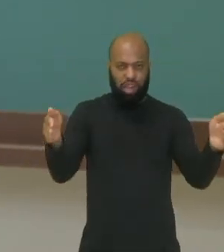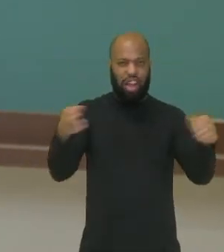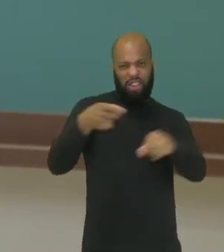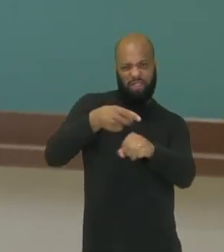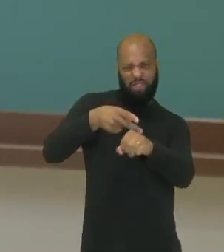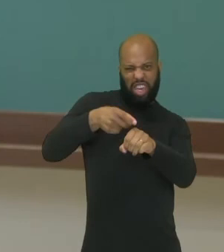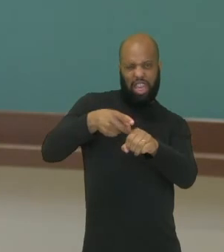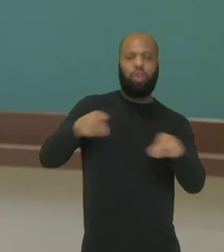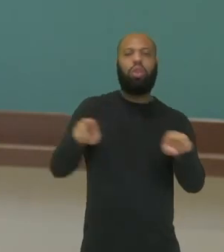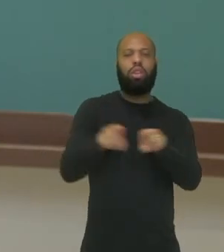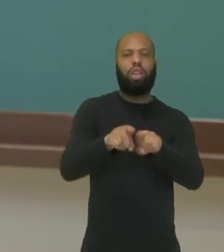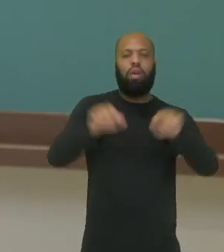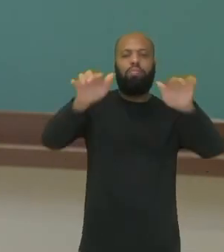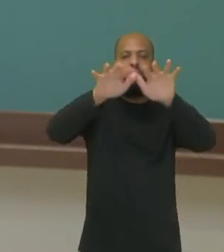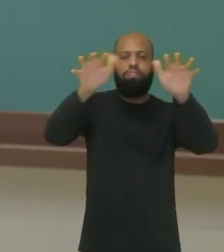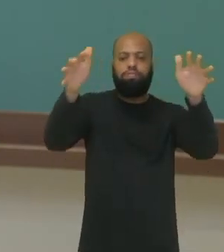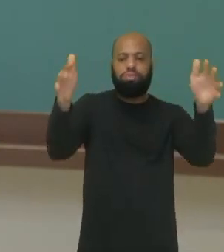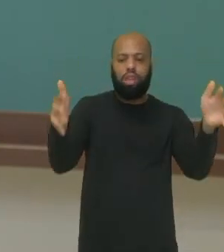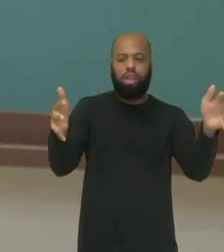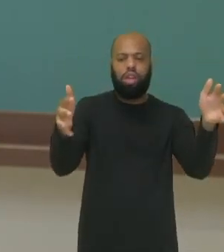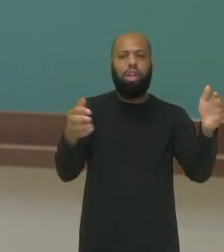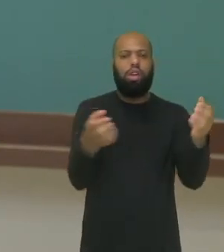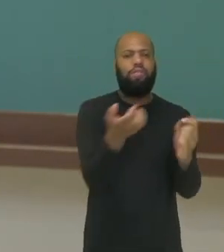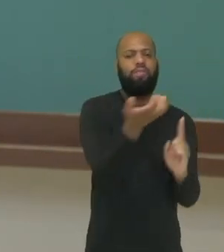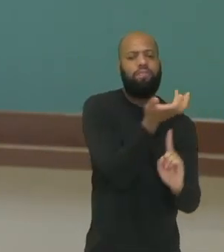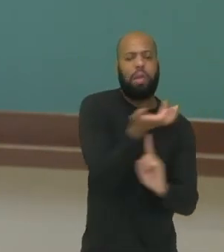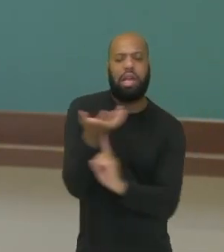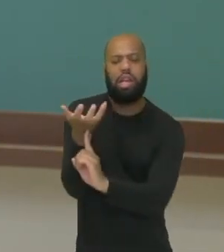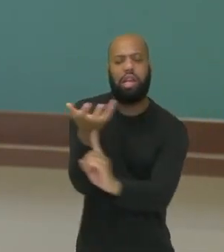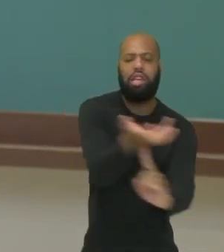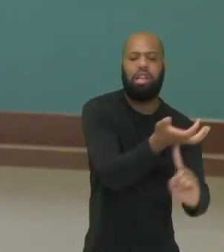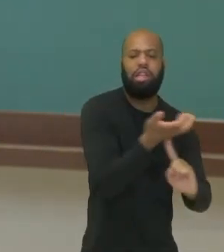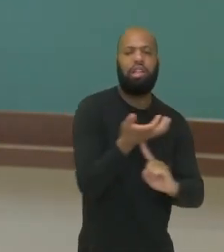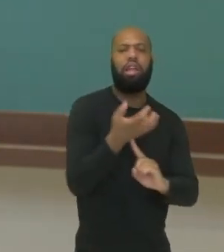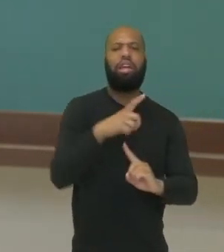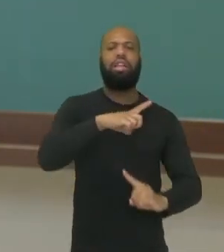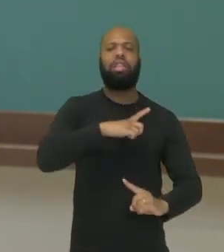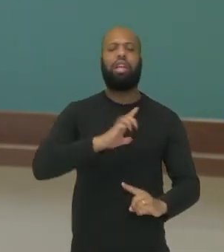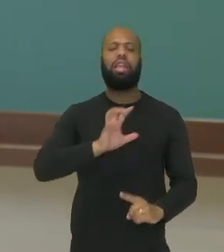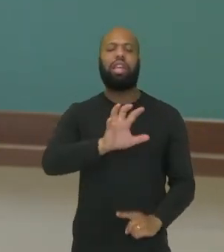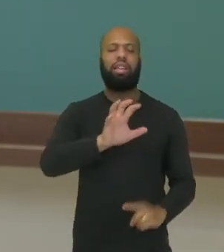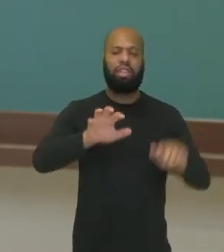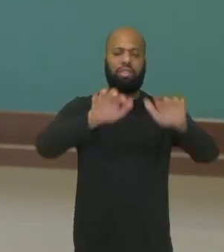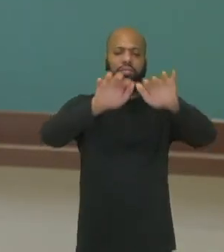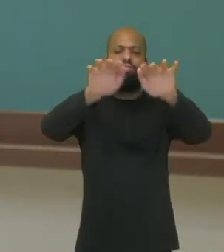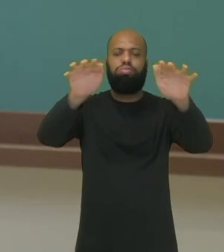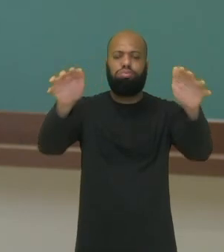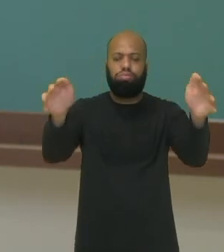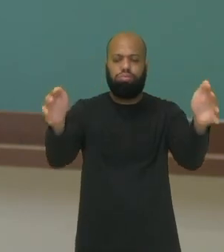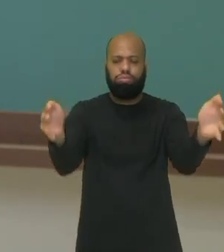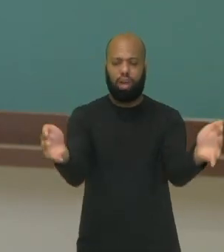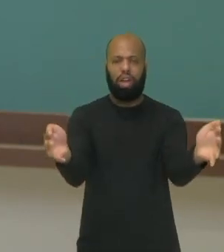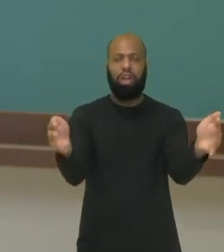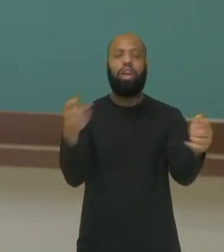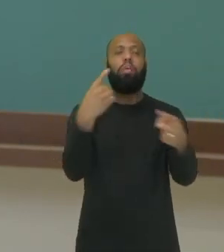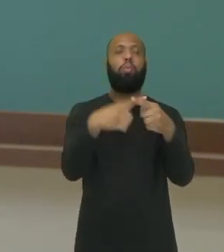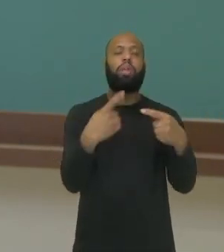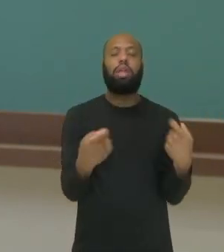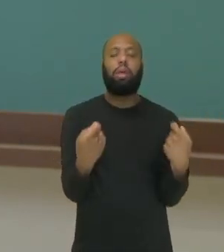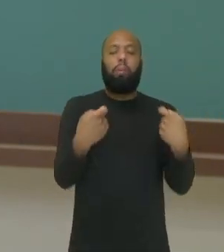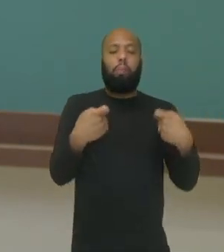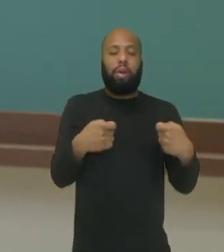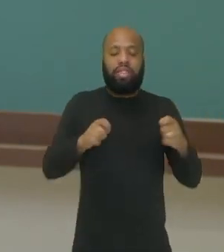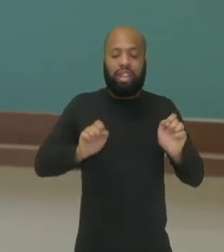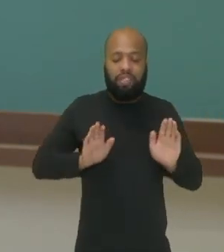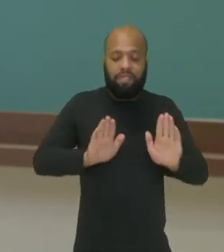vidro. Qual que é a função ali daquelas, né? Por que aquelas plantas estão presas ali naquela estufa? Bom, elas precisam ali